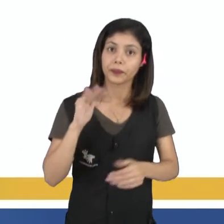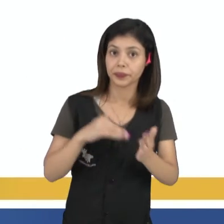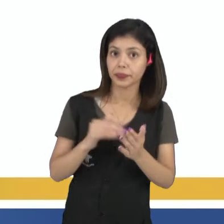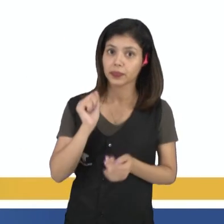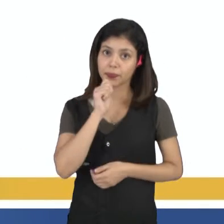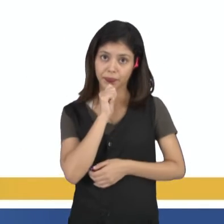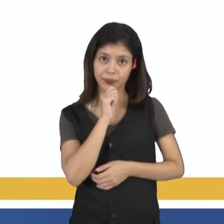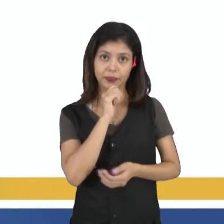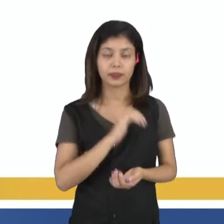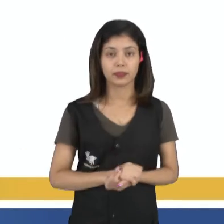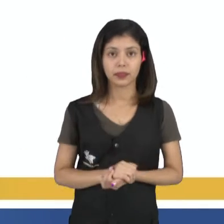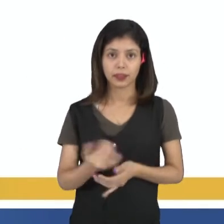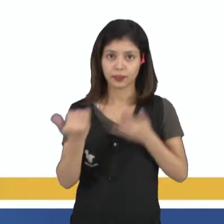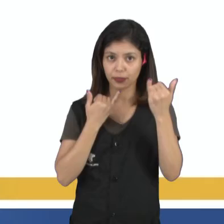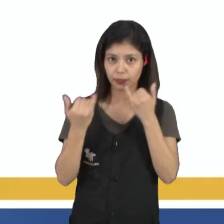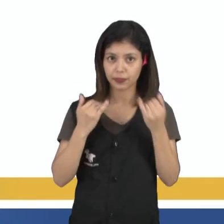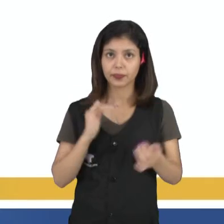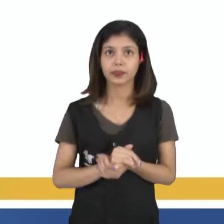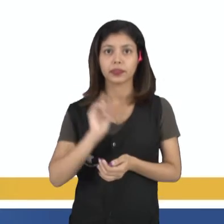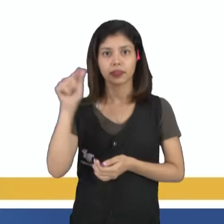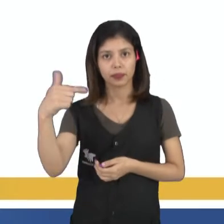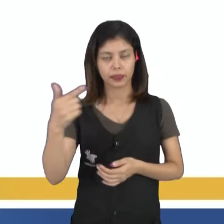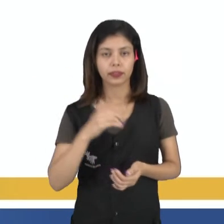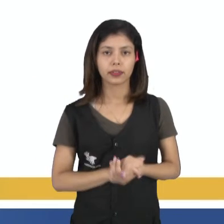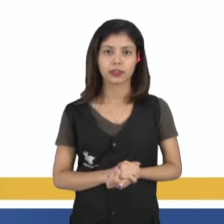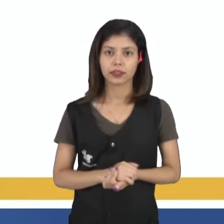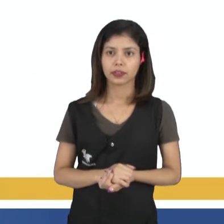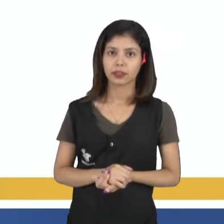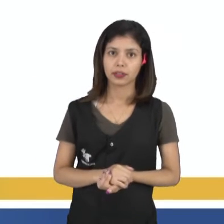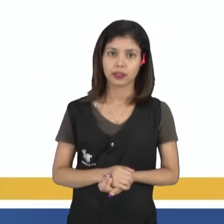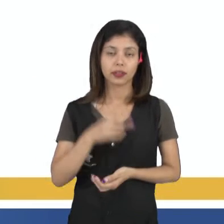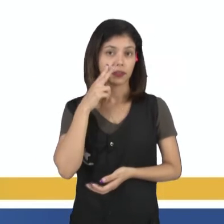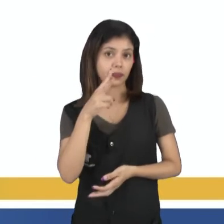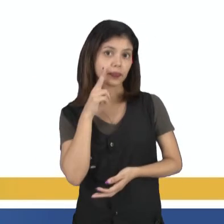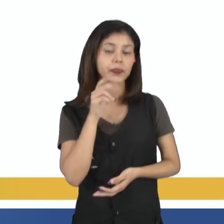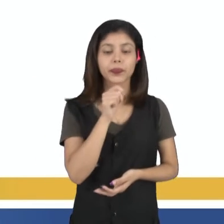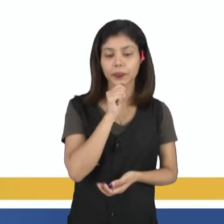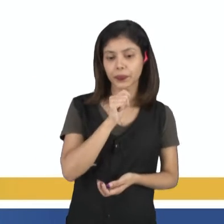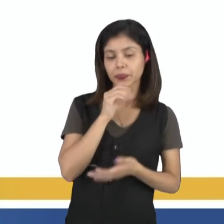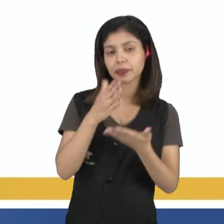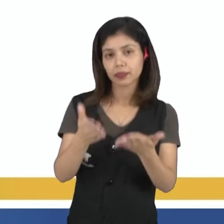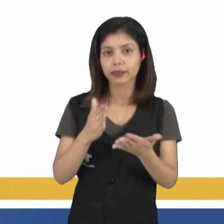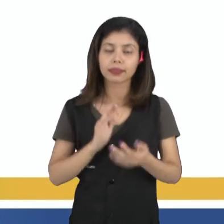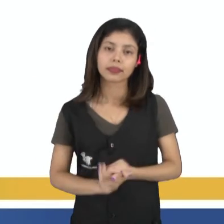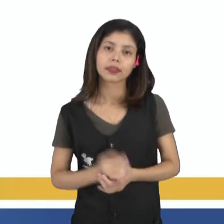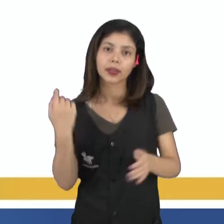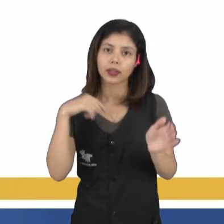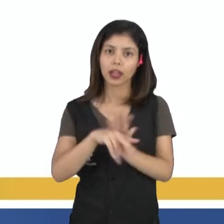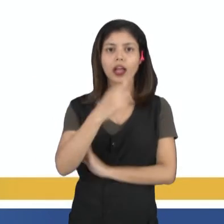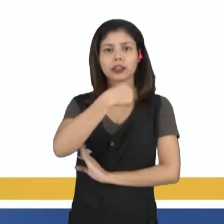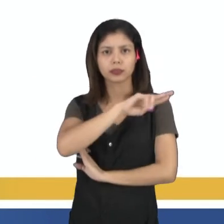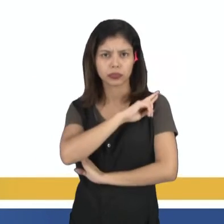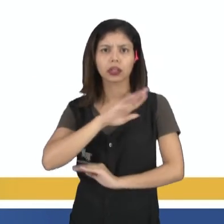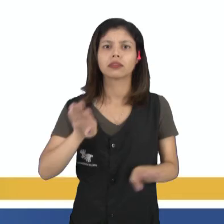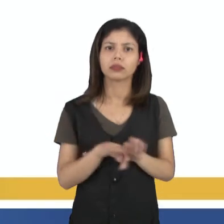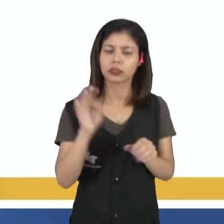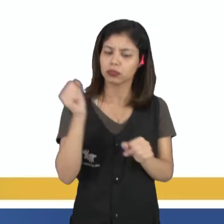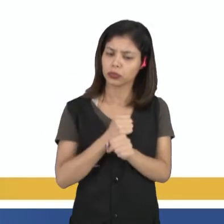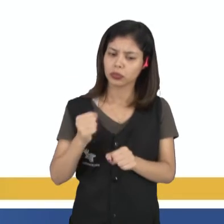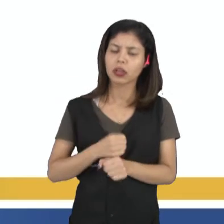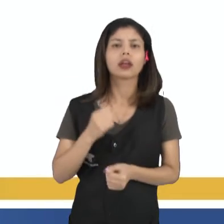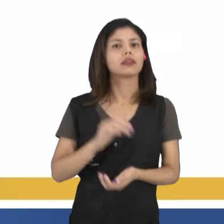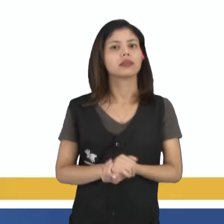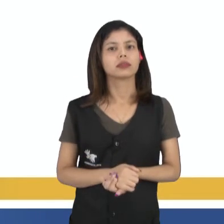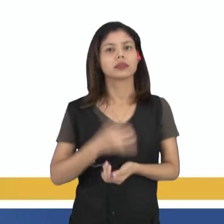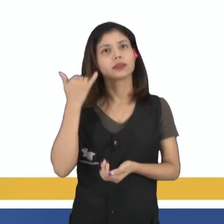tem até a na informação que vocês podem ler depois aí você escolhe E aí a a questão que ele foi responsável pela